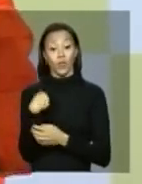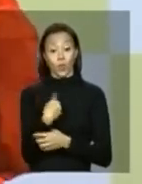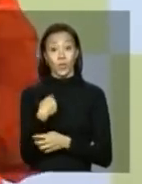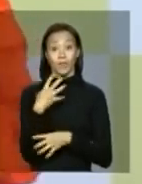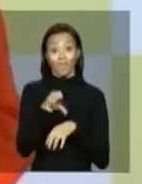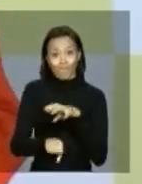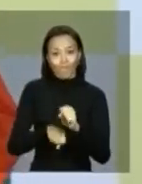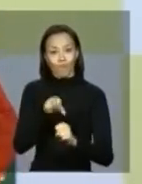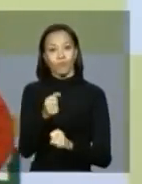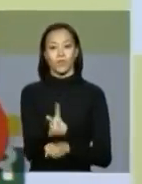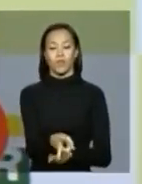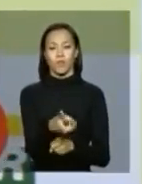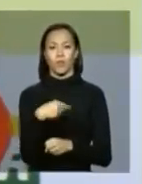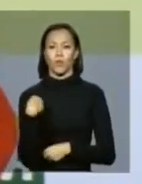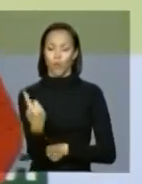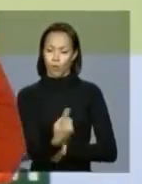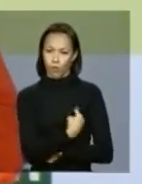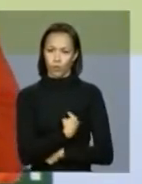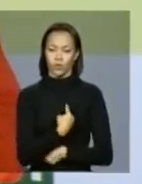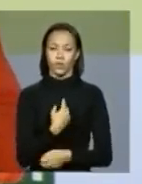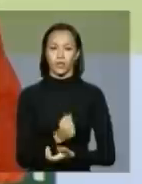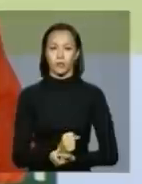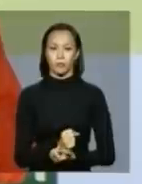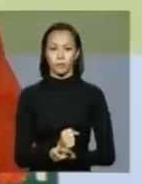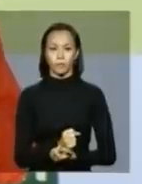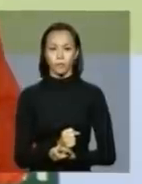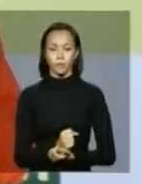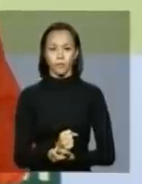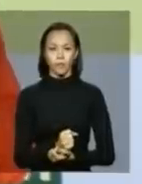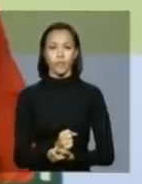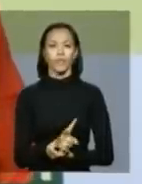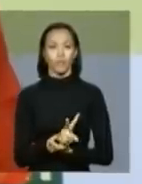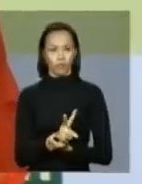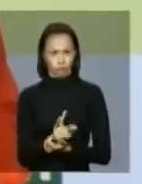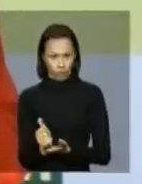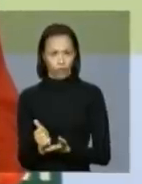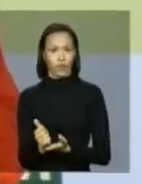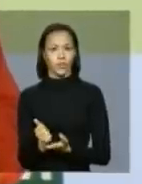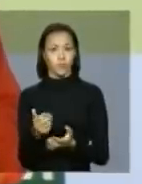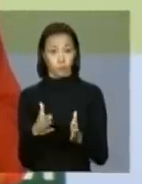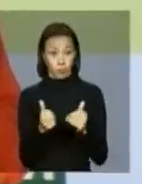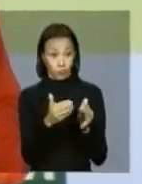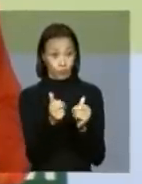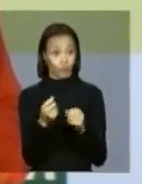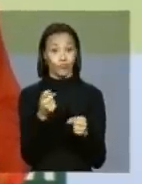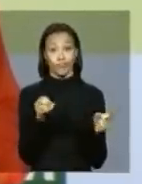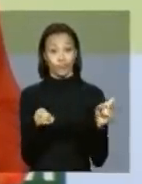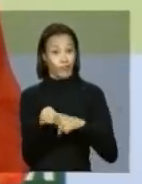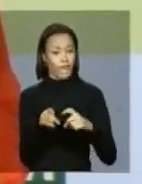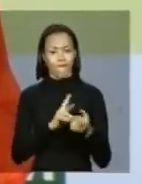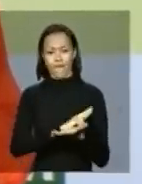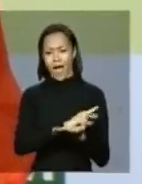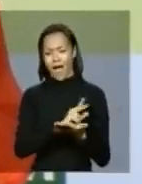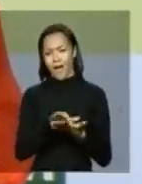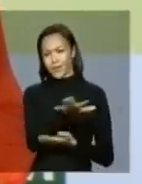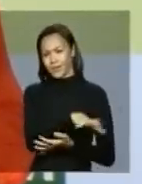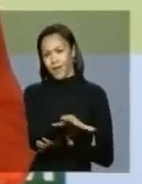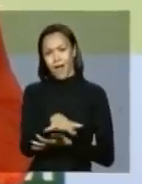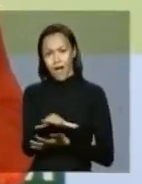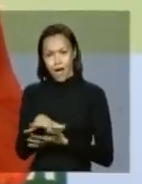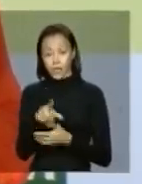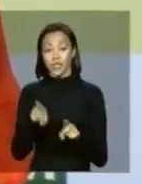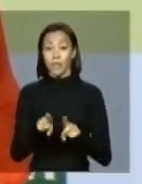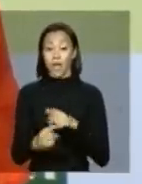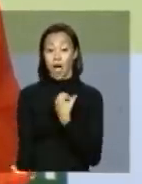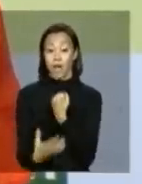busca. Nós iremos tratar de fazer concessões em várias áreas e assegurar